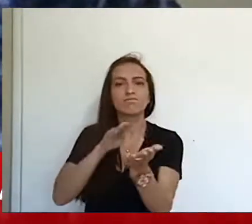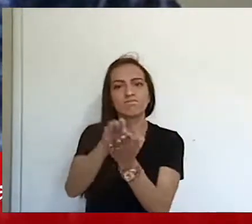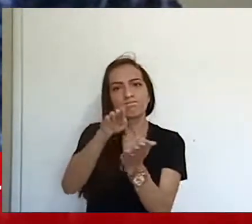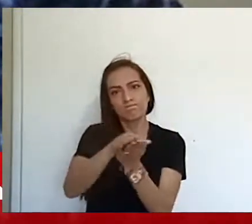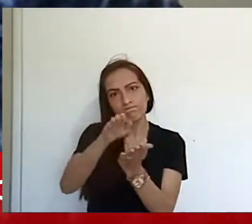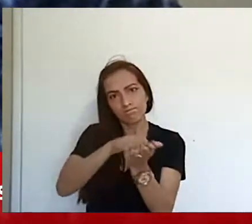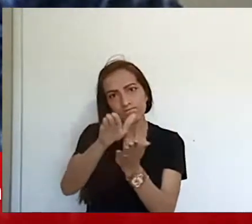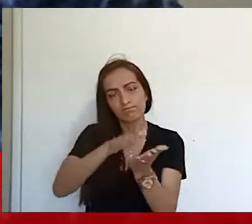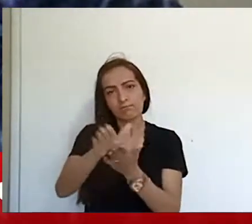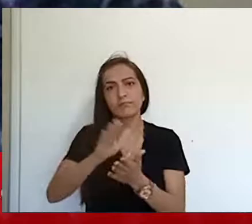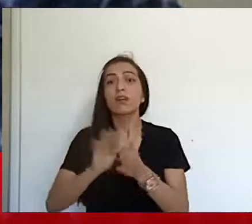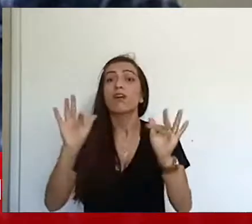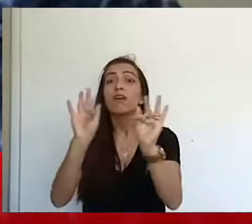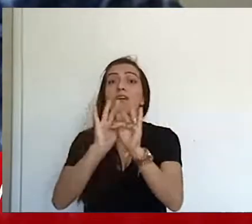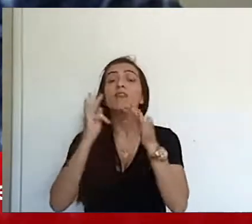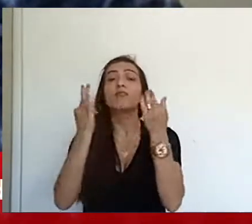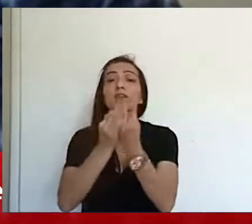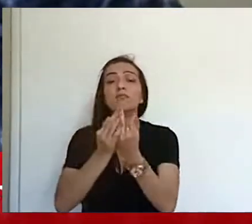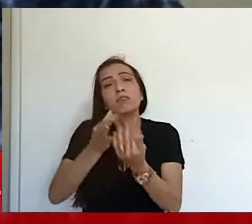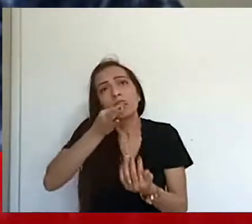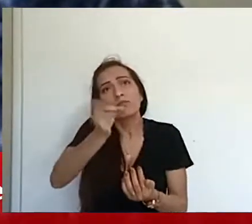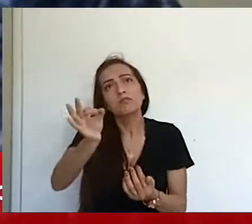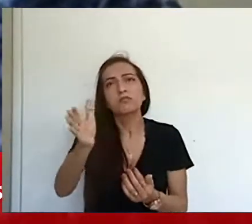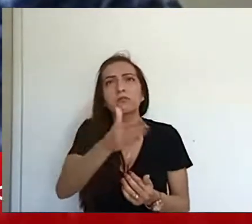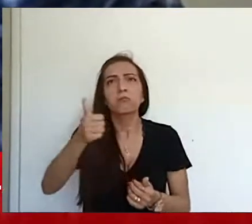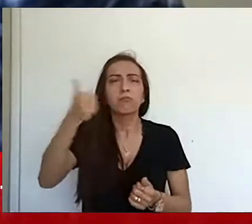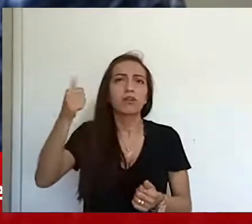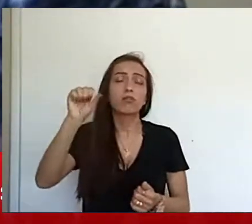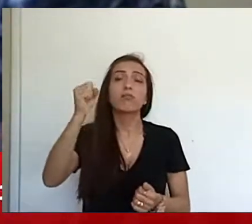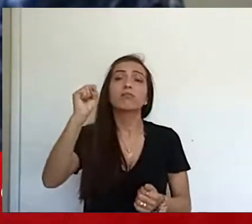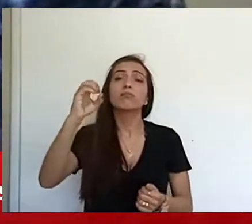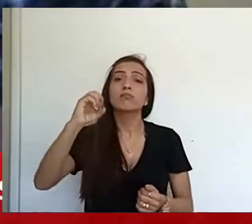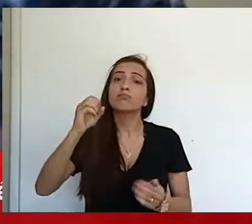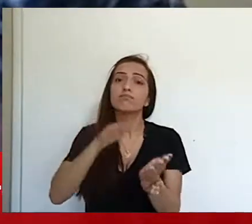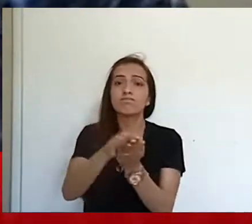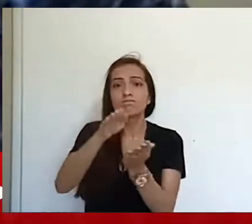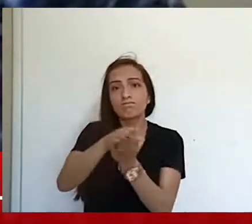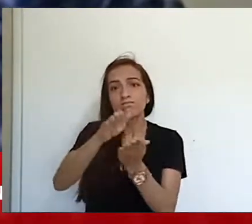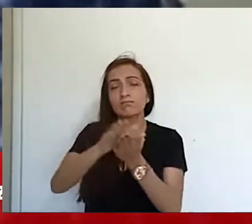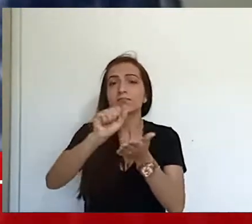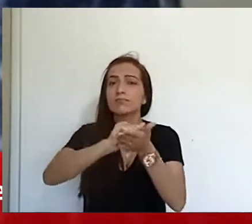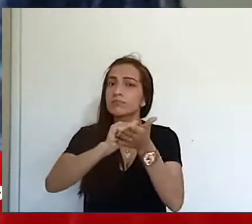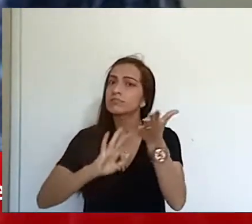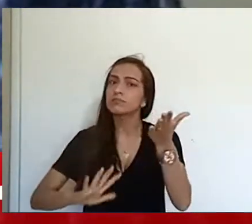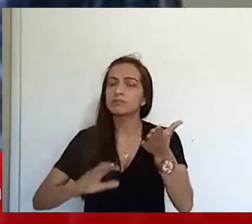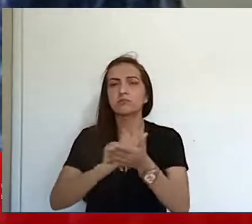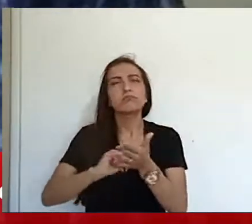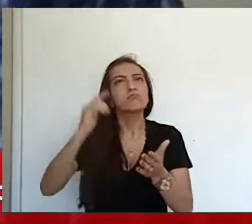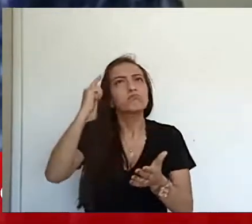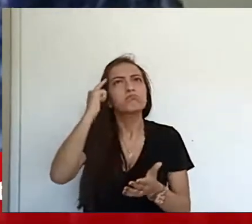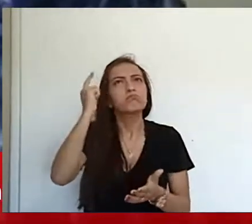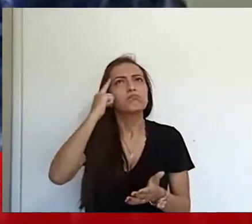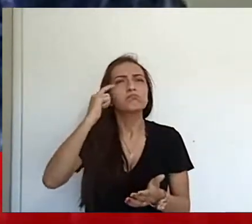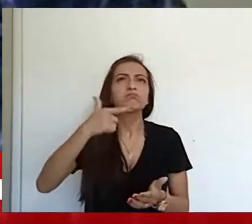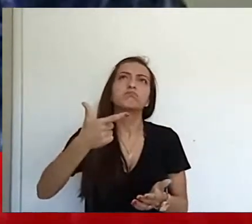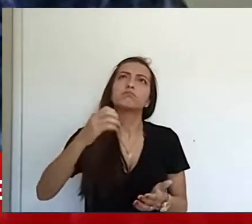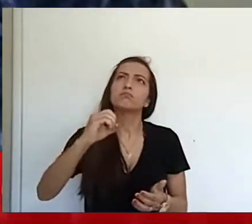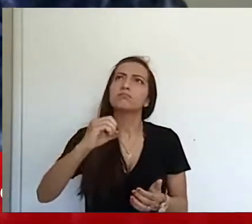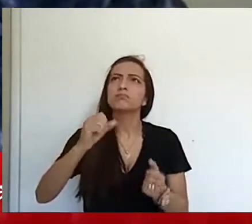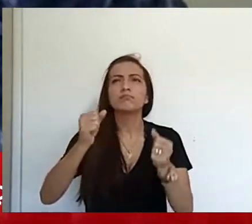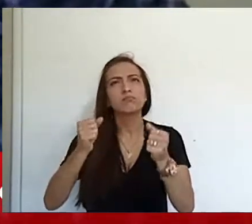famílias colocaram 80% seriam atividades impressas. Então, eu imagino que 20% apenas poderiam acompanhar